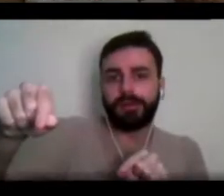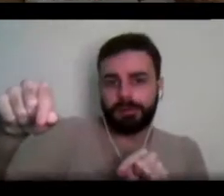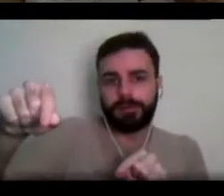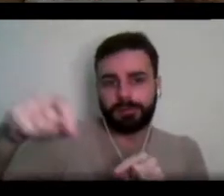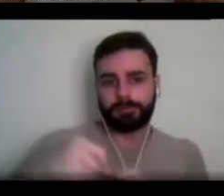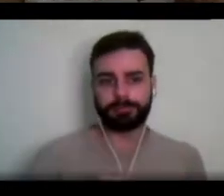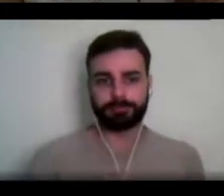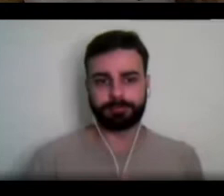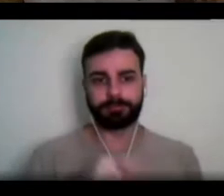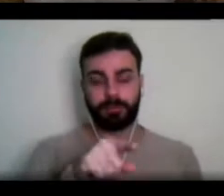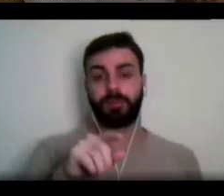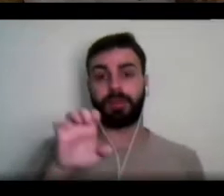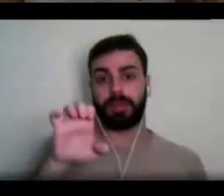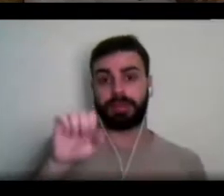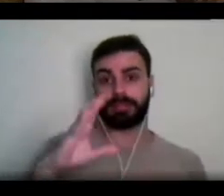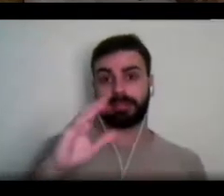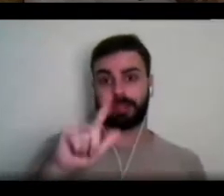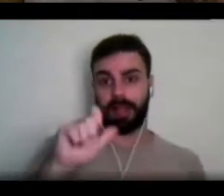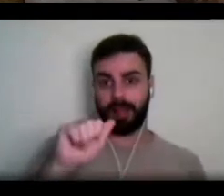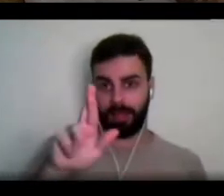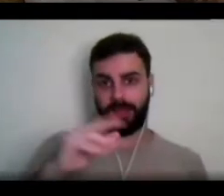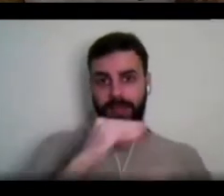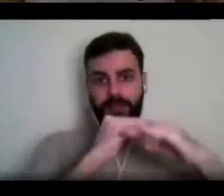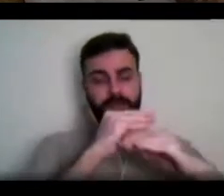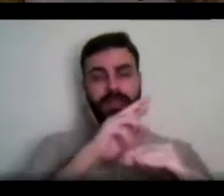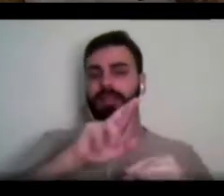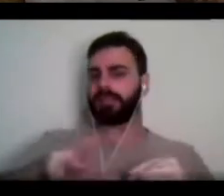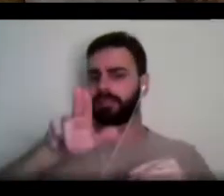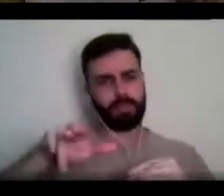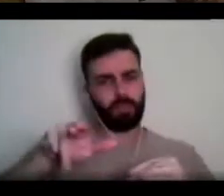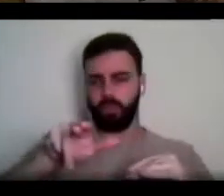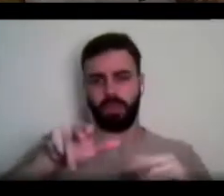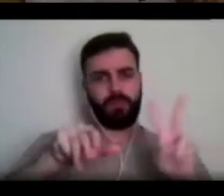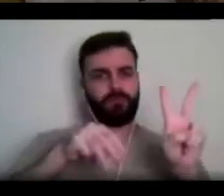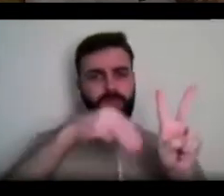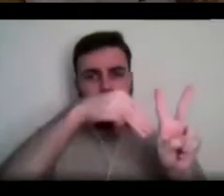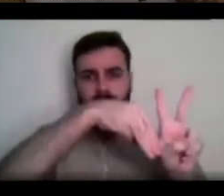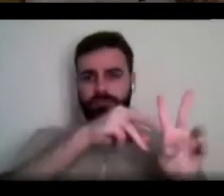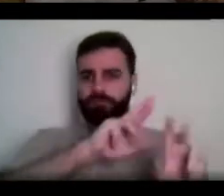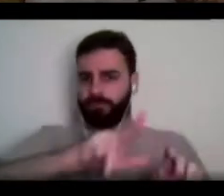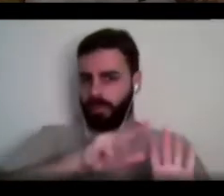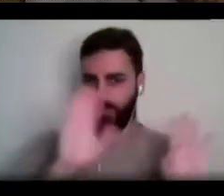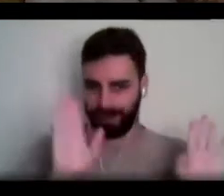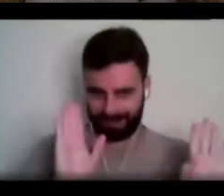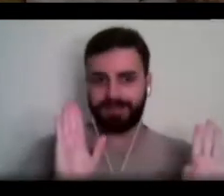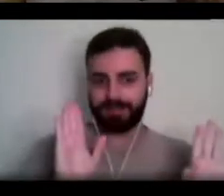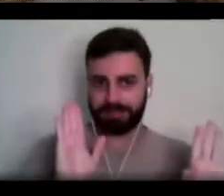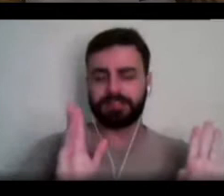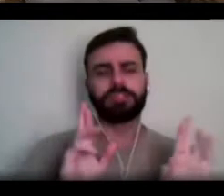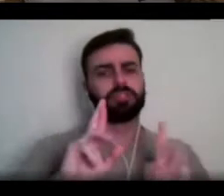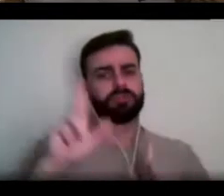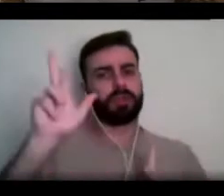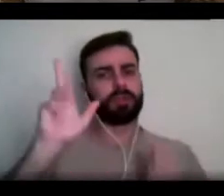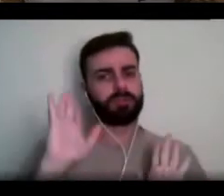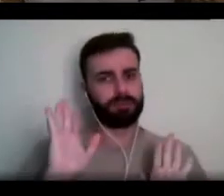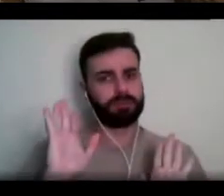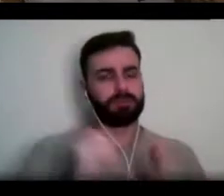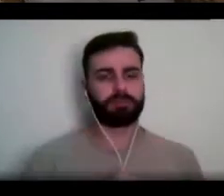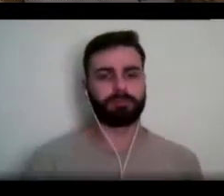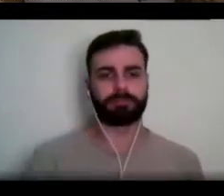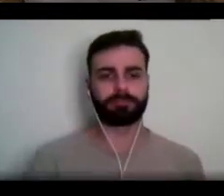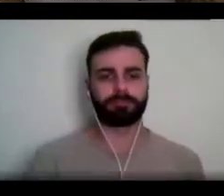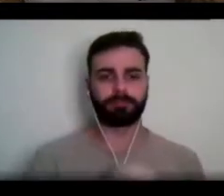isso aqui, ó, é a vetor velocidade escalar média. Não é a velocidade